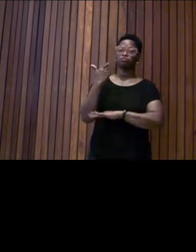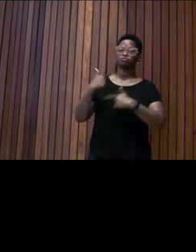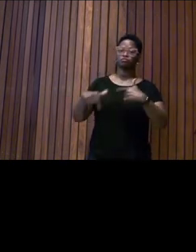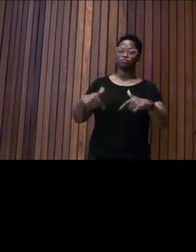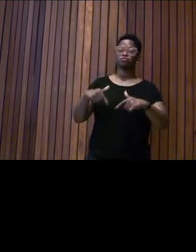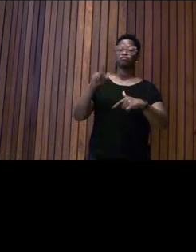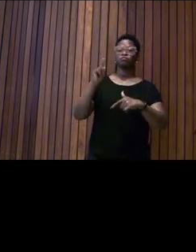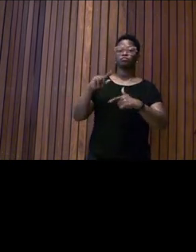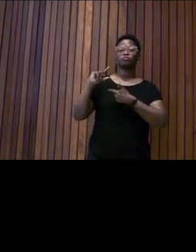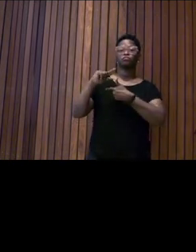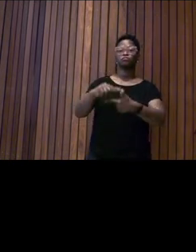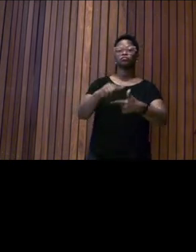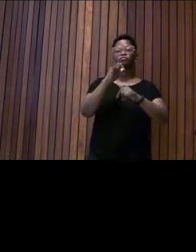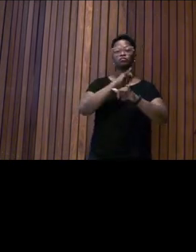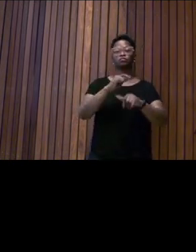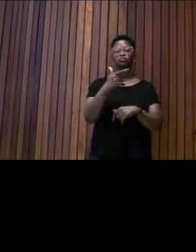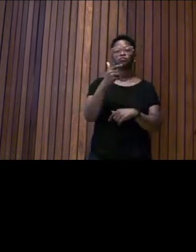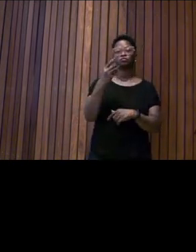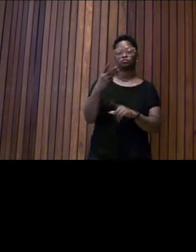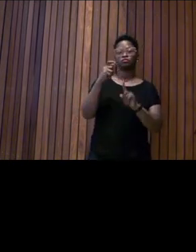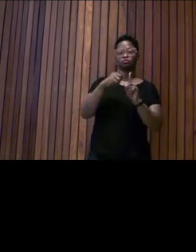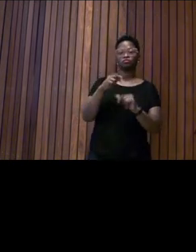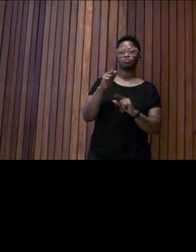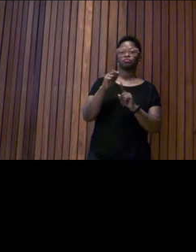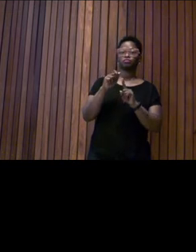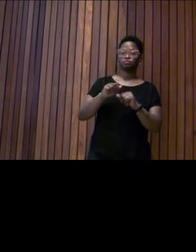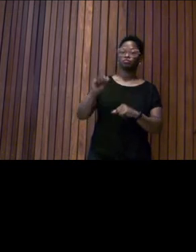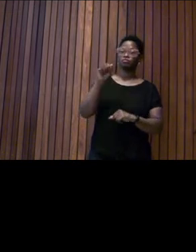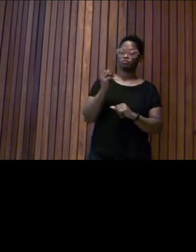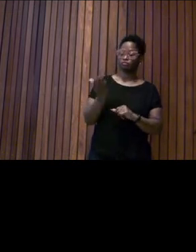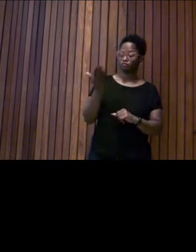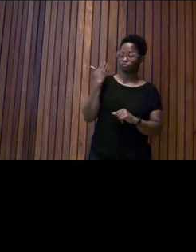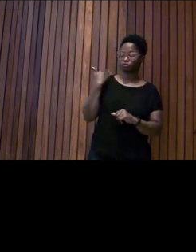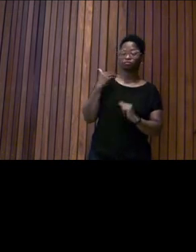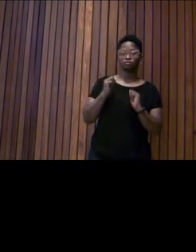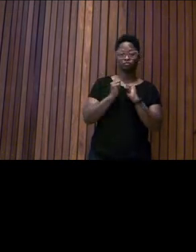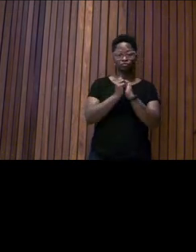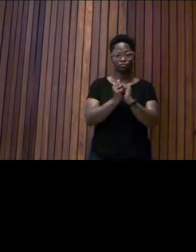no dia 23 de agosto passado, junto com